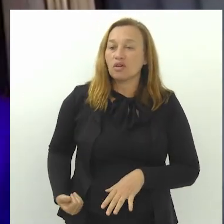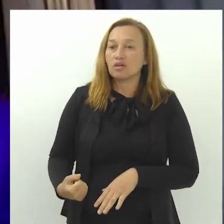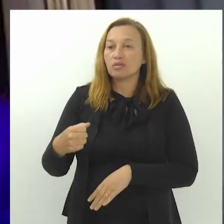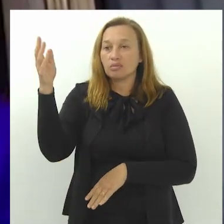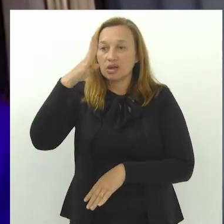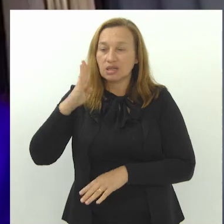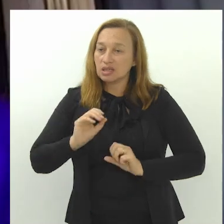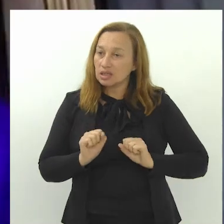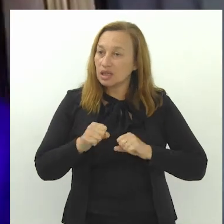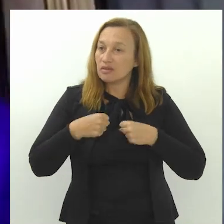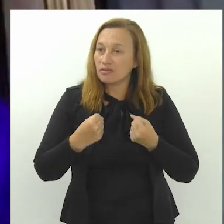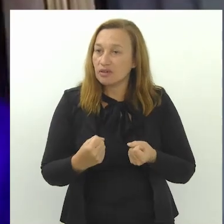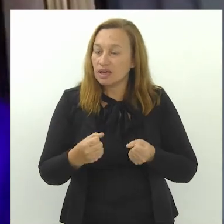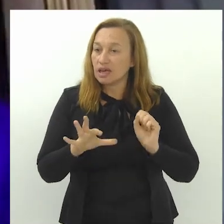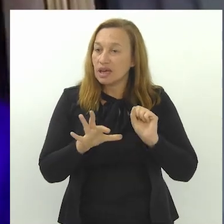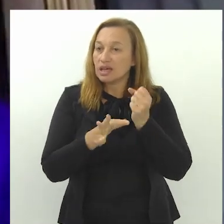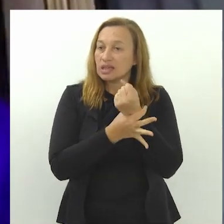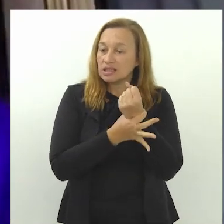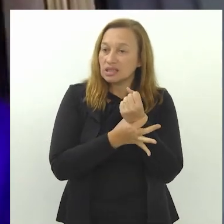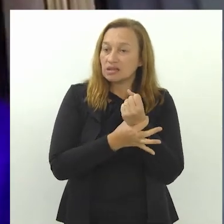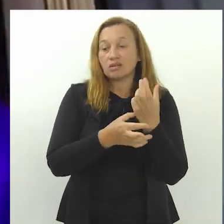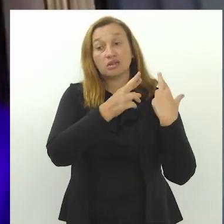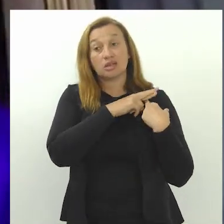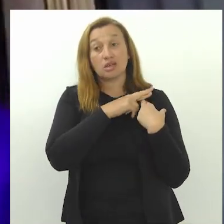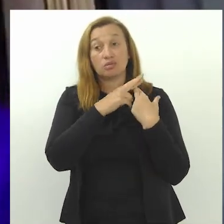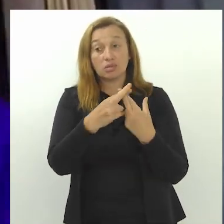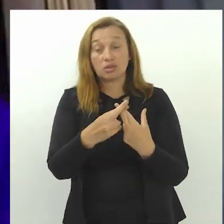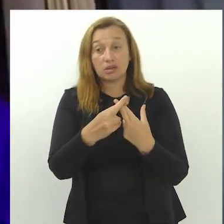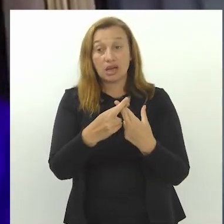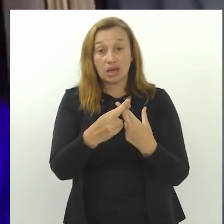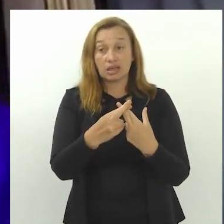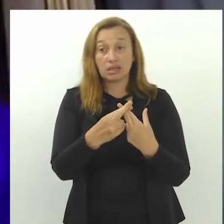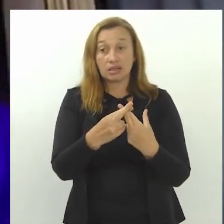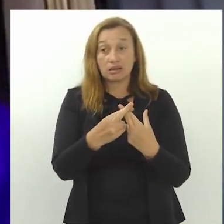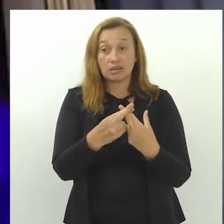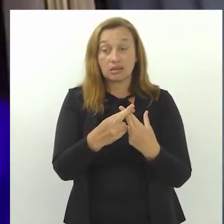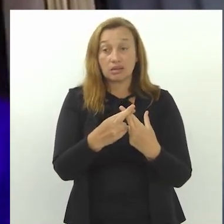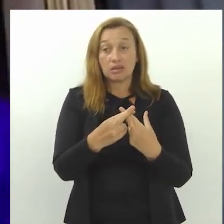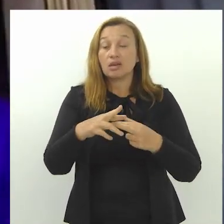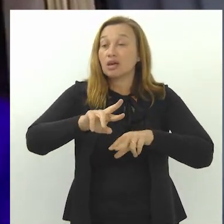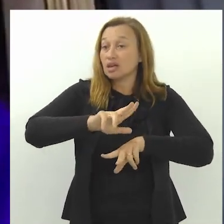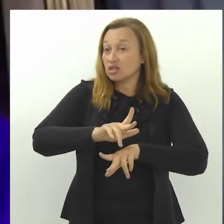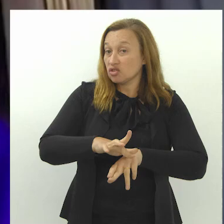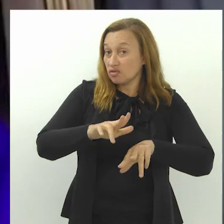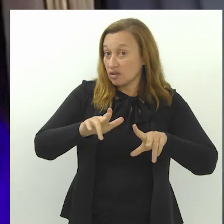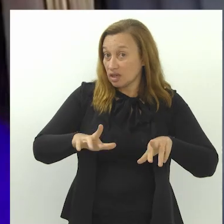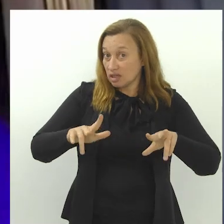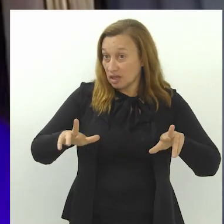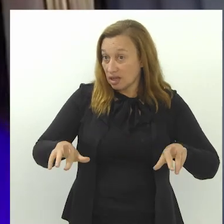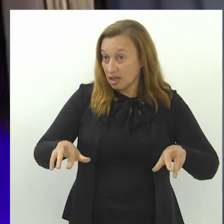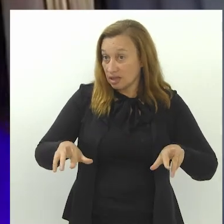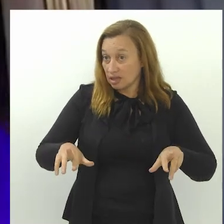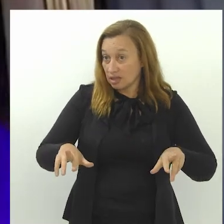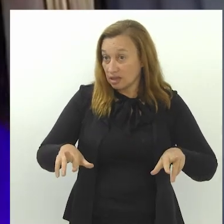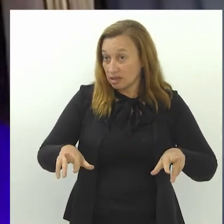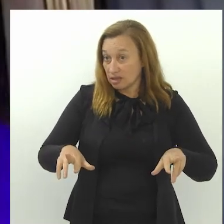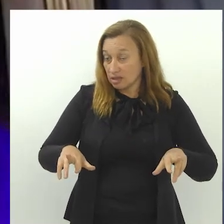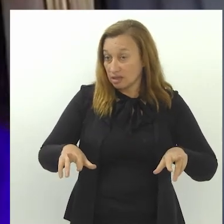há muito tempo, que é garantir que essas responsabilidades comuns, porém